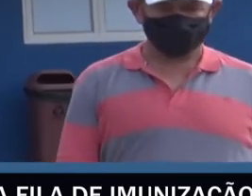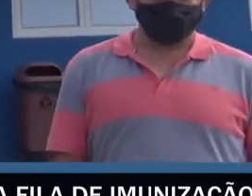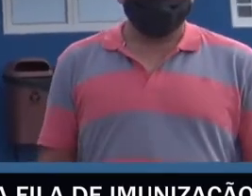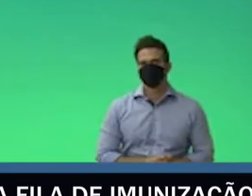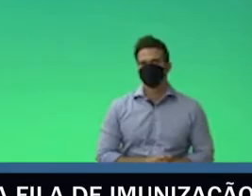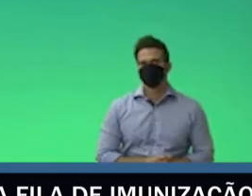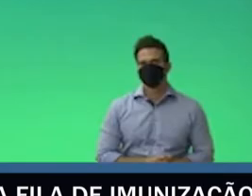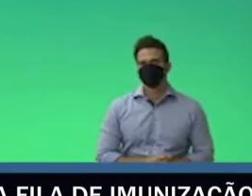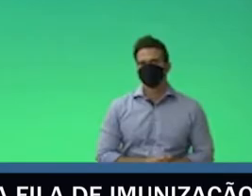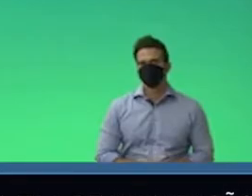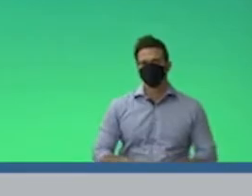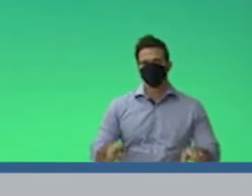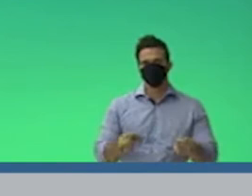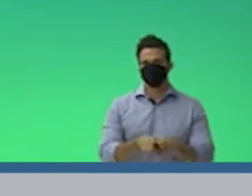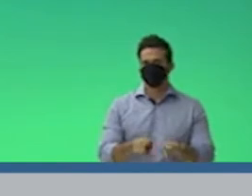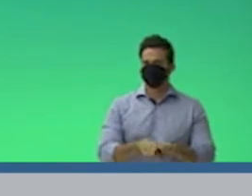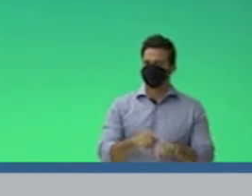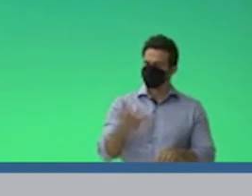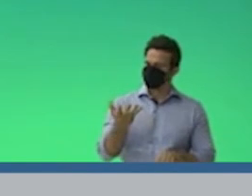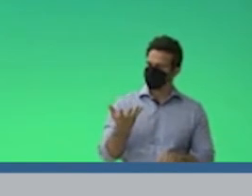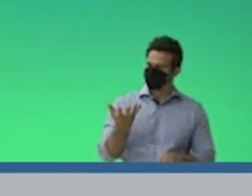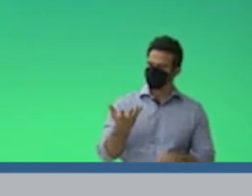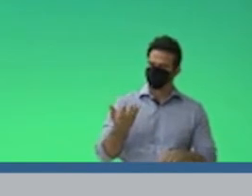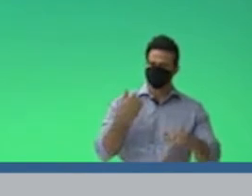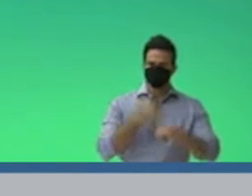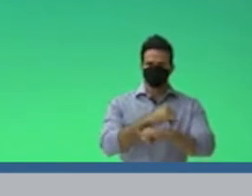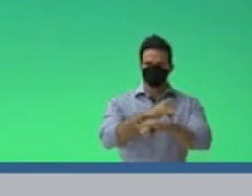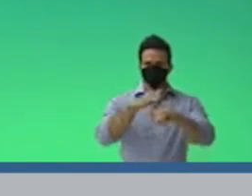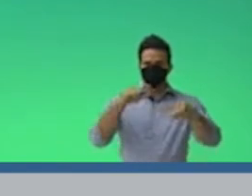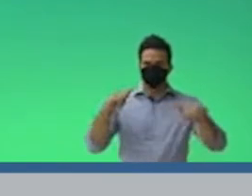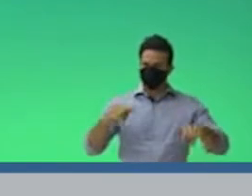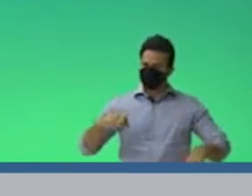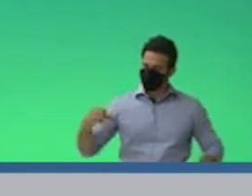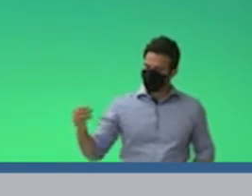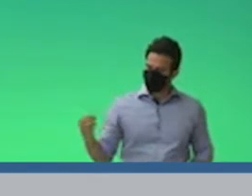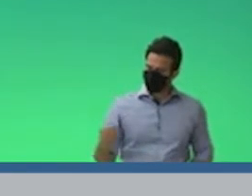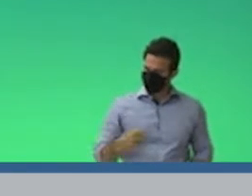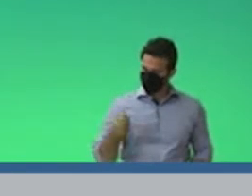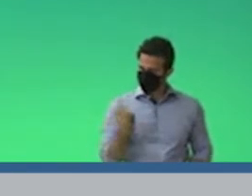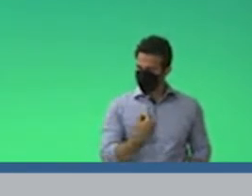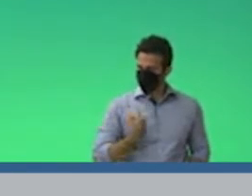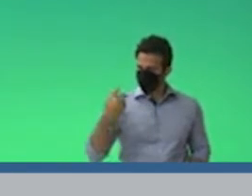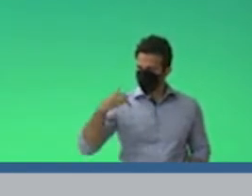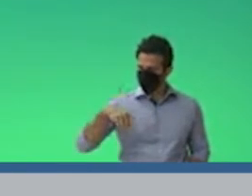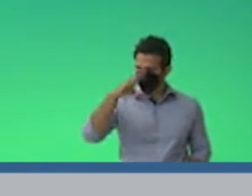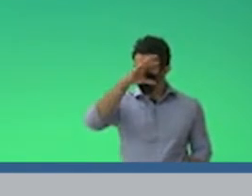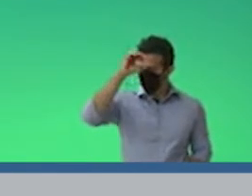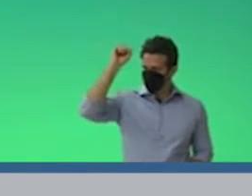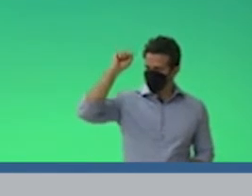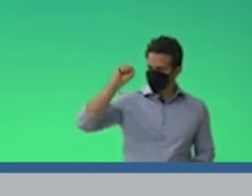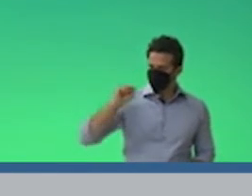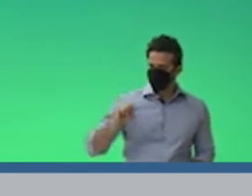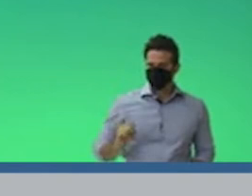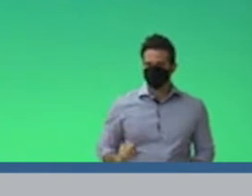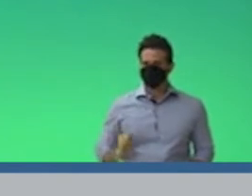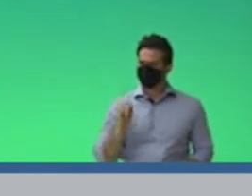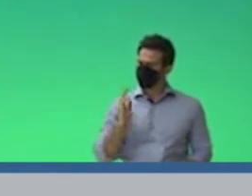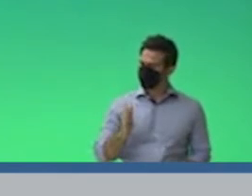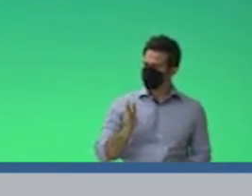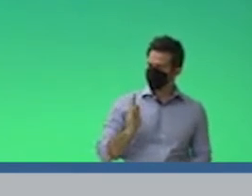acesso ao imunizante e queremos inclusive anunciar aqui que nós vamos aqui no Mato Grosso do Sul